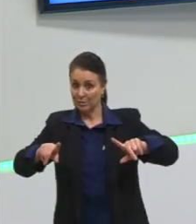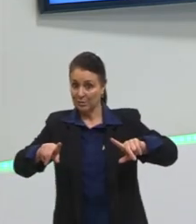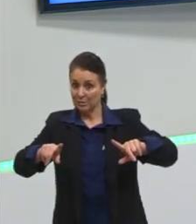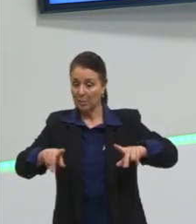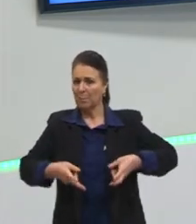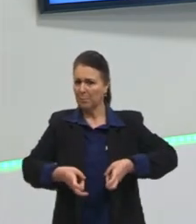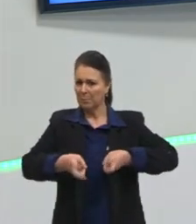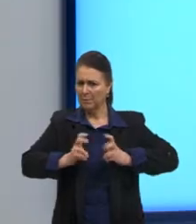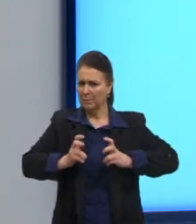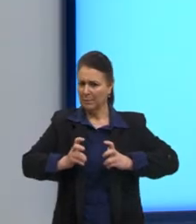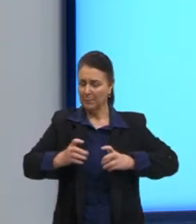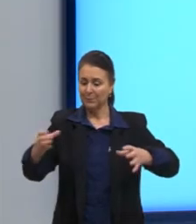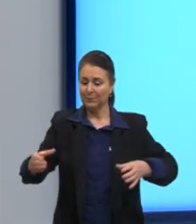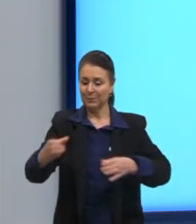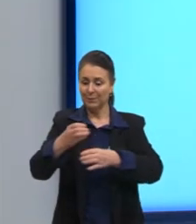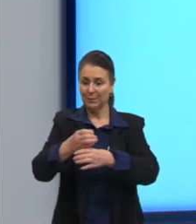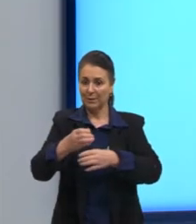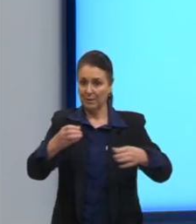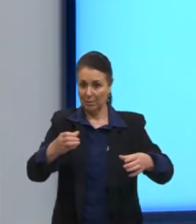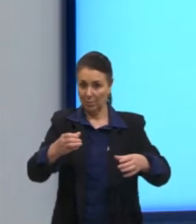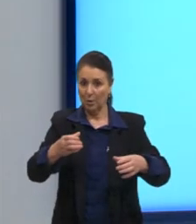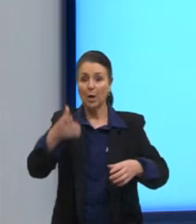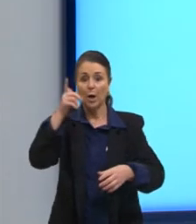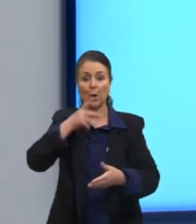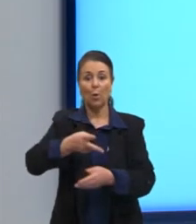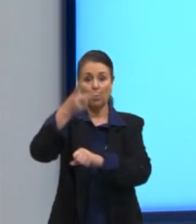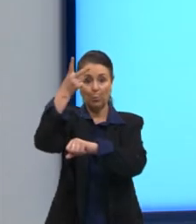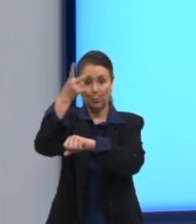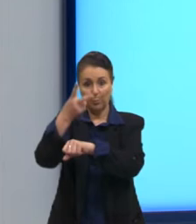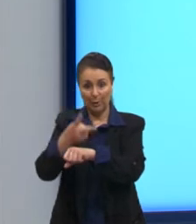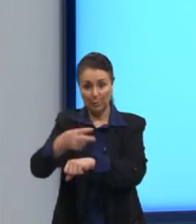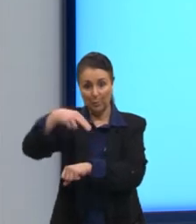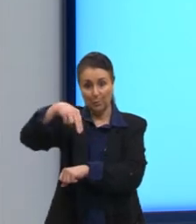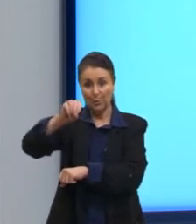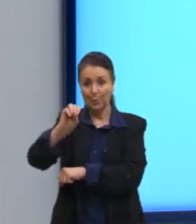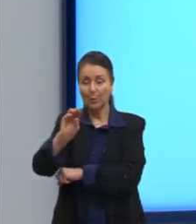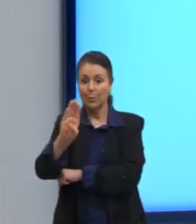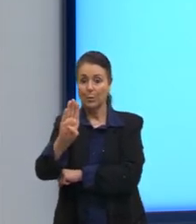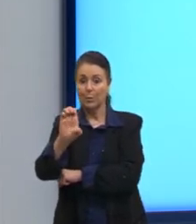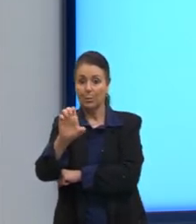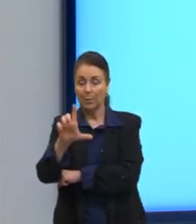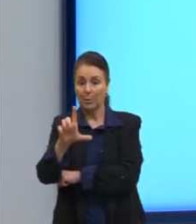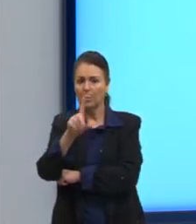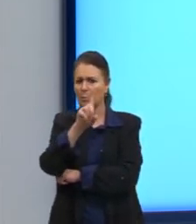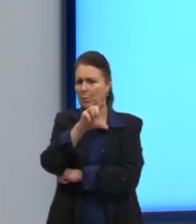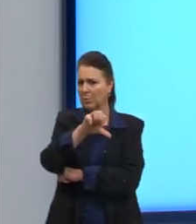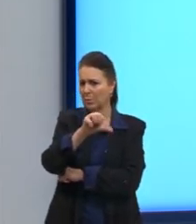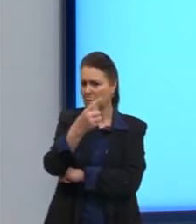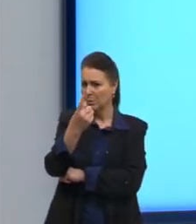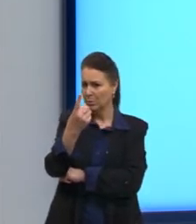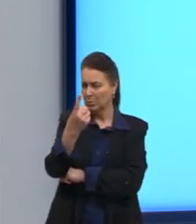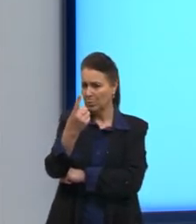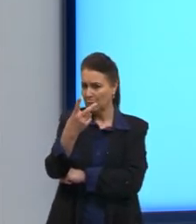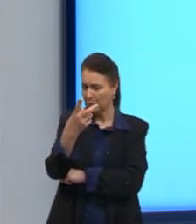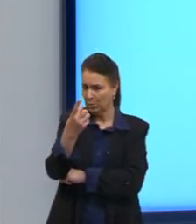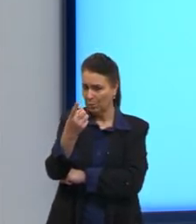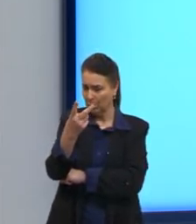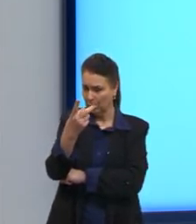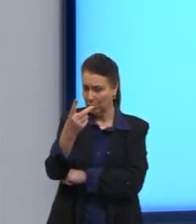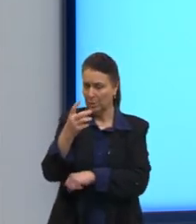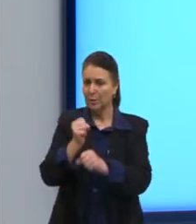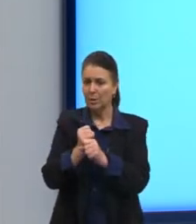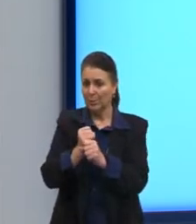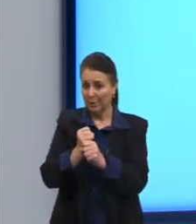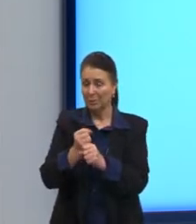essa reação recebeu um prêmio Nobel lá em 1912 faz um tempinho mas pensem que naquela época eles não tinham